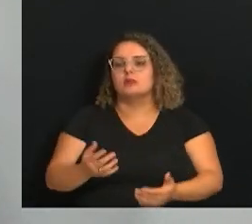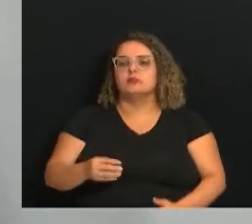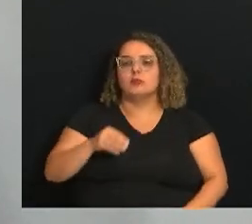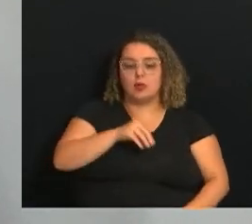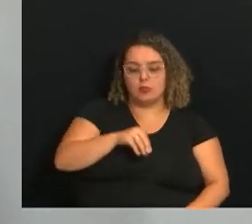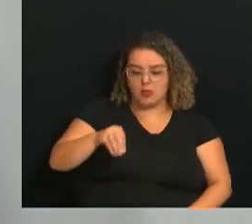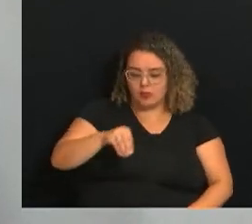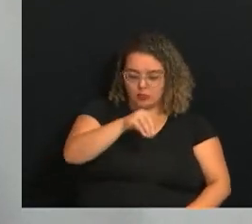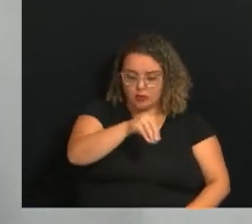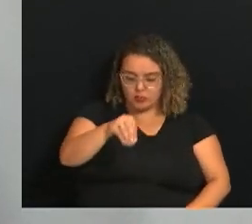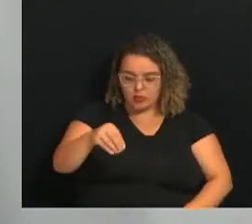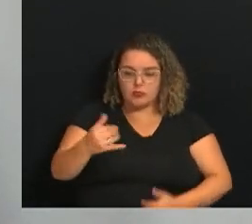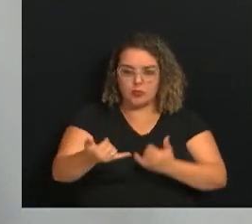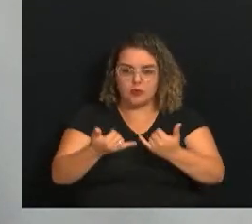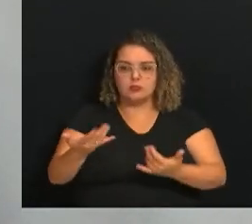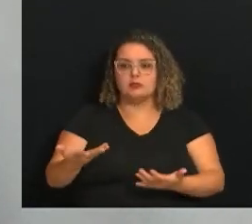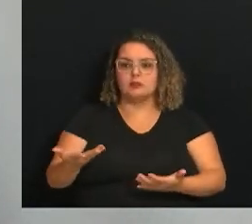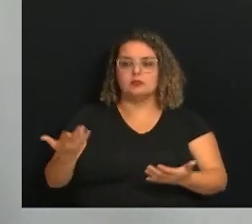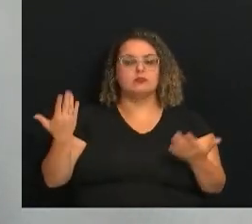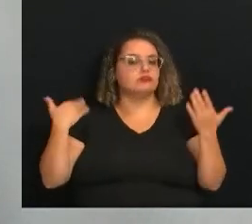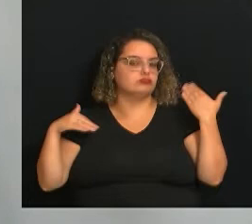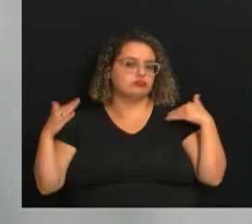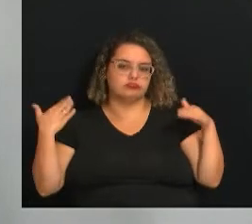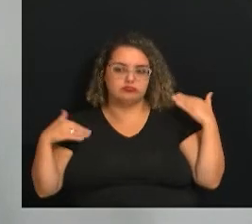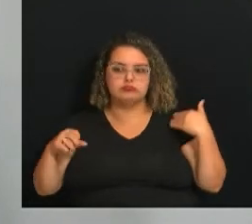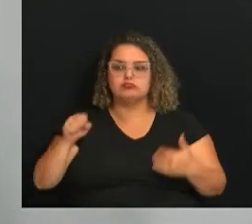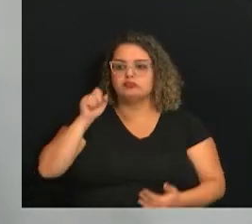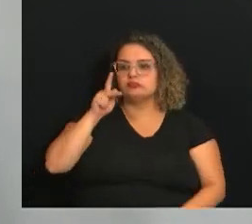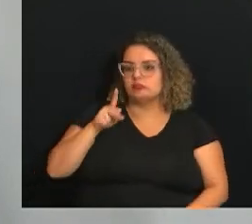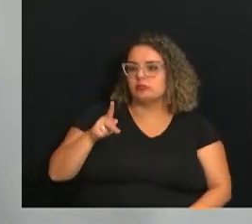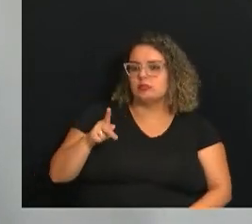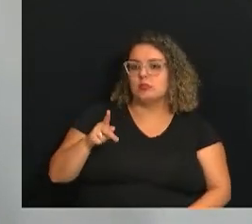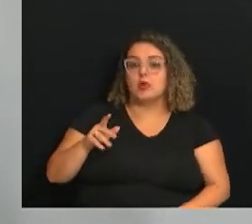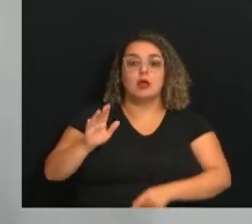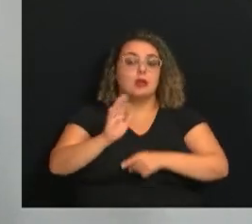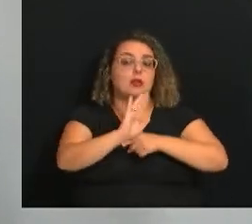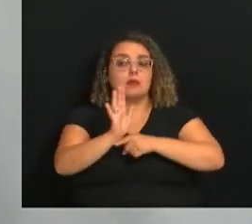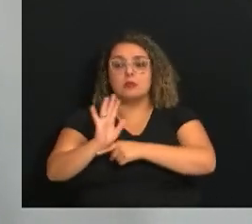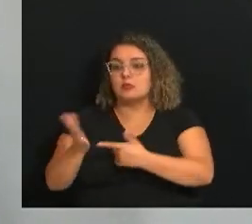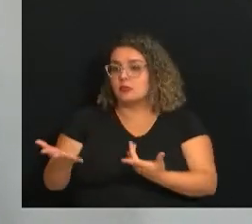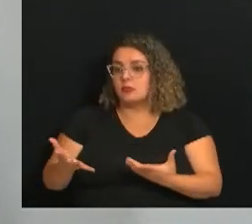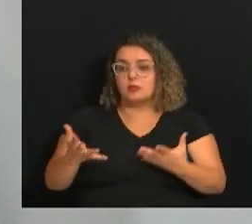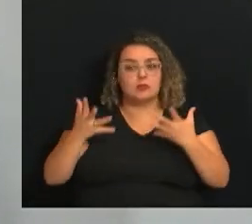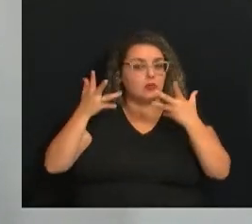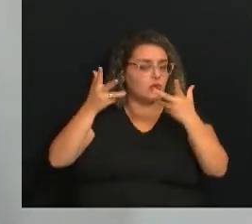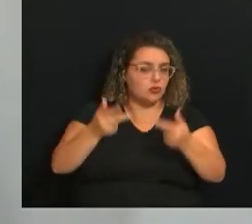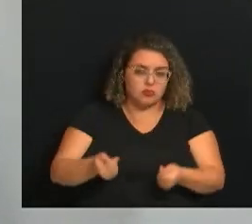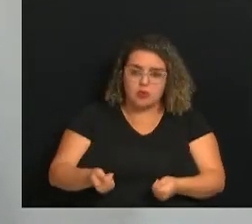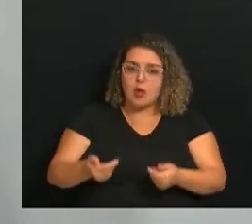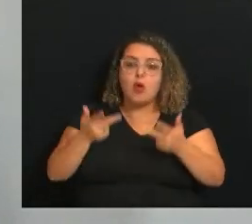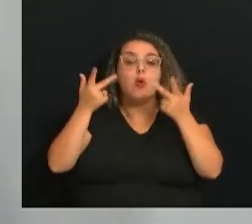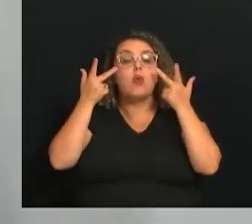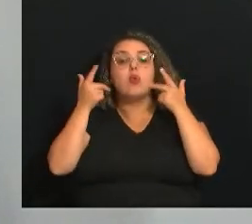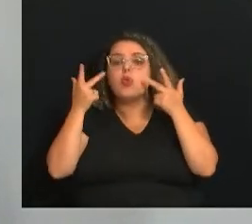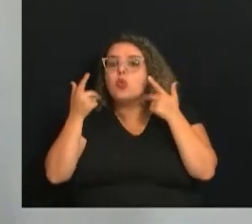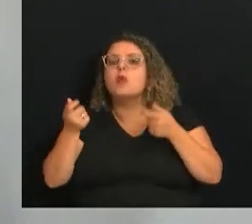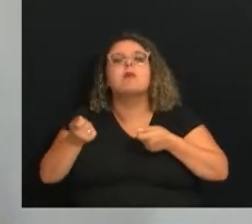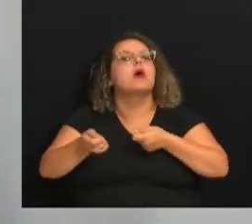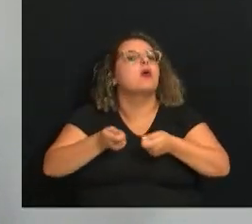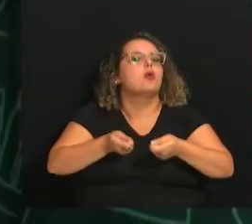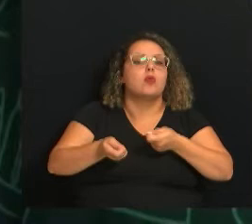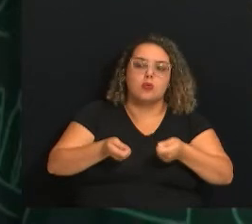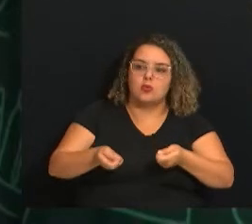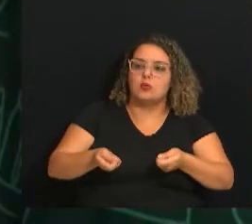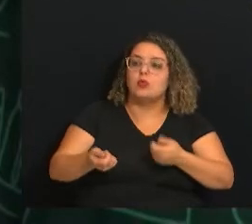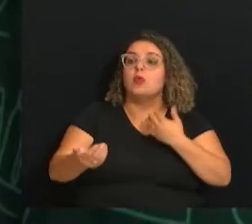gosta muito, passear no shopping com a turminha, ir para o cinema. Então, tudo isso é muito controlado, é muito